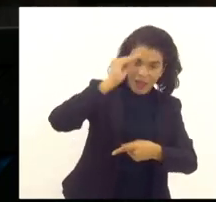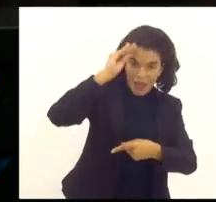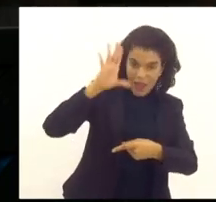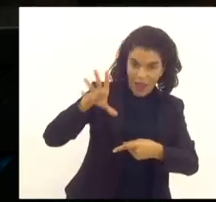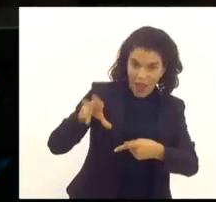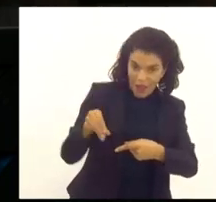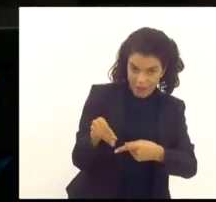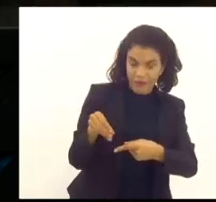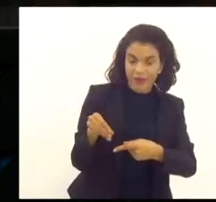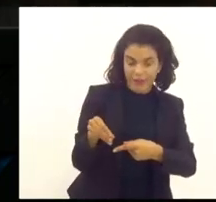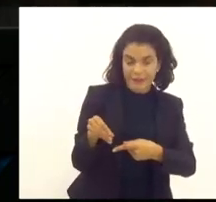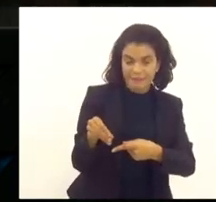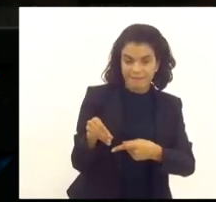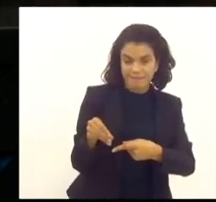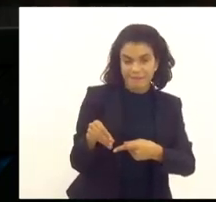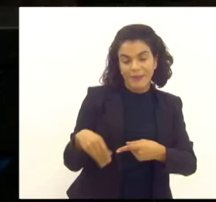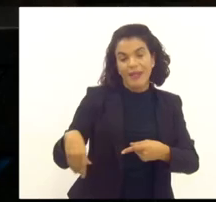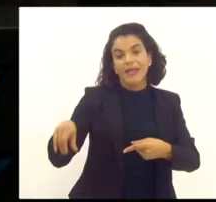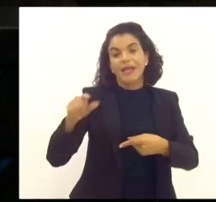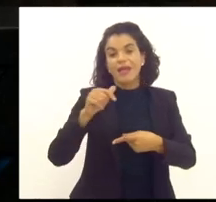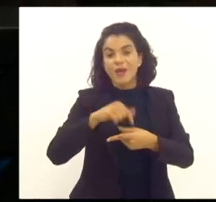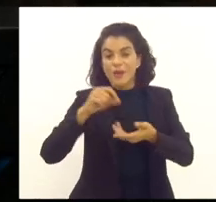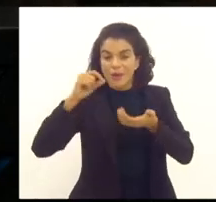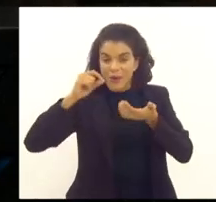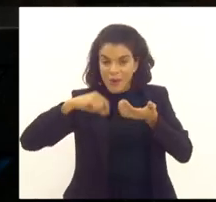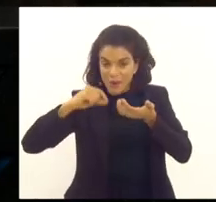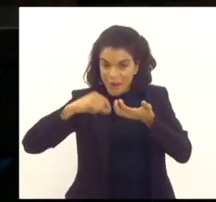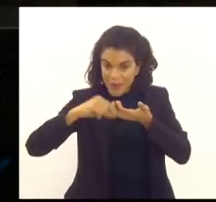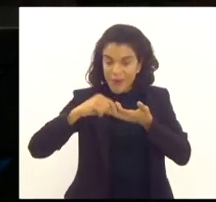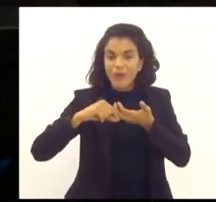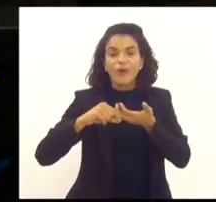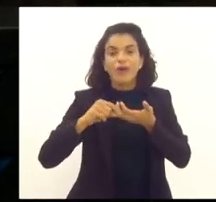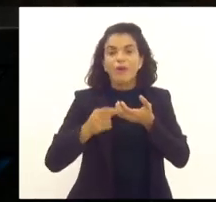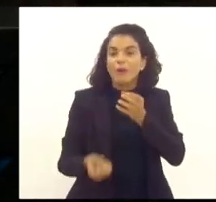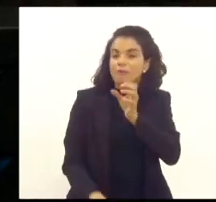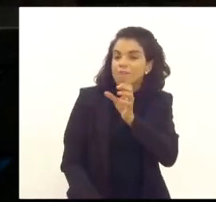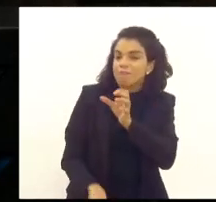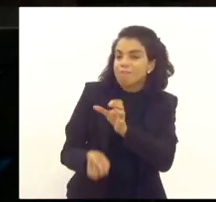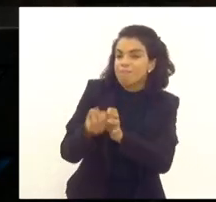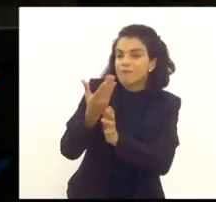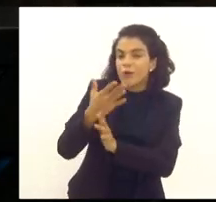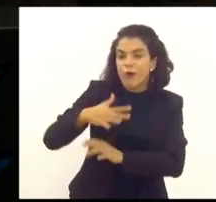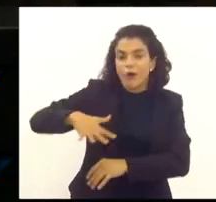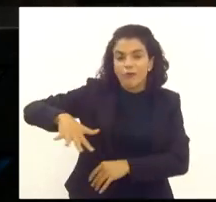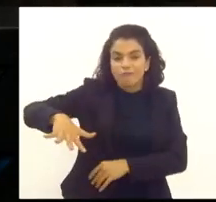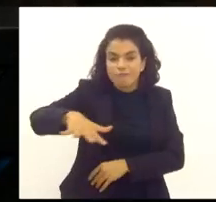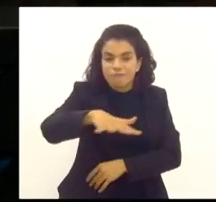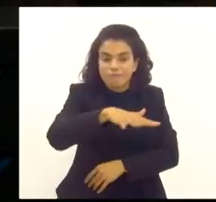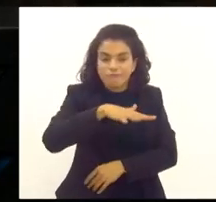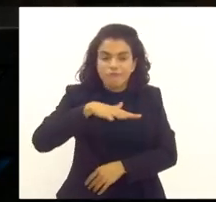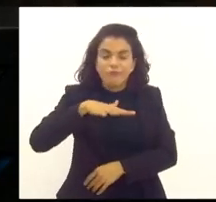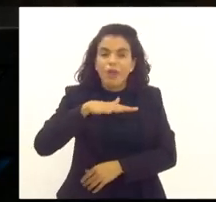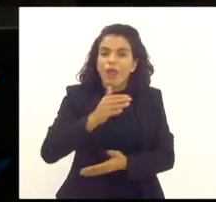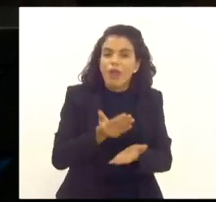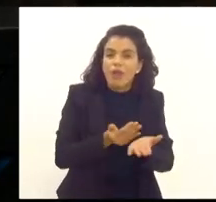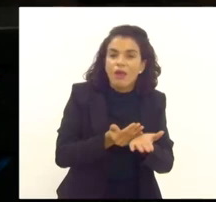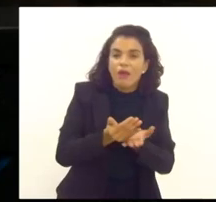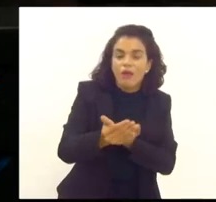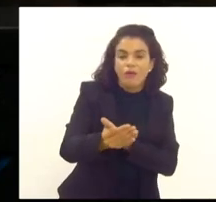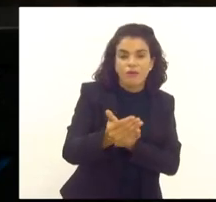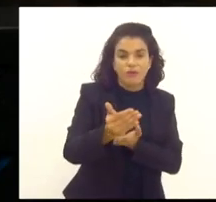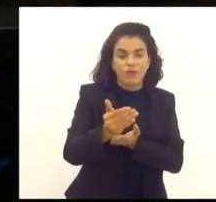africana e os quilombolas se estruturaram nessas terras a partir